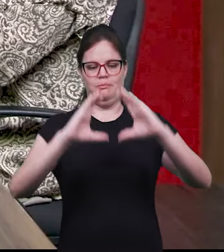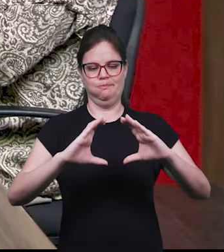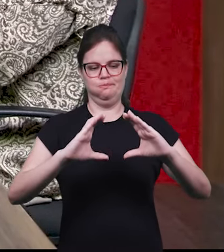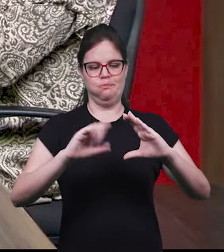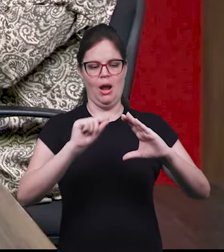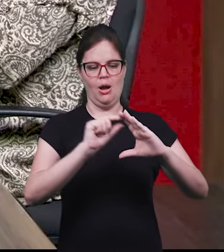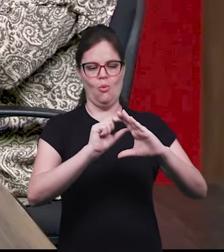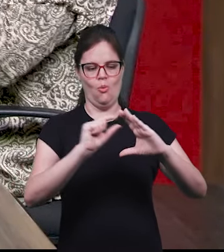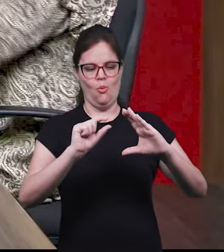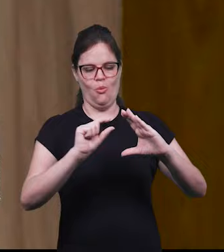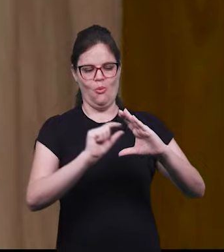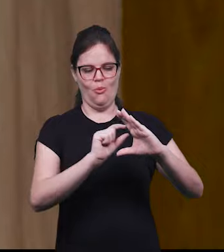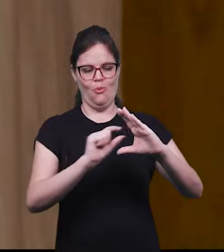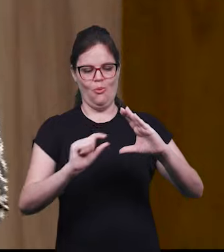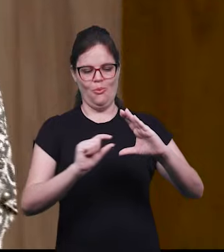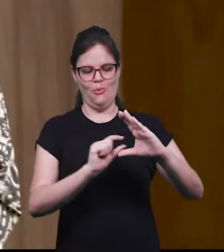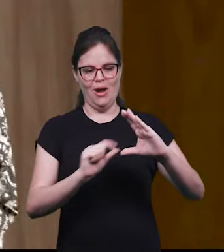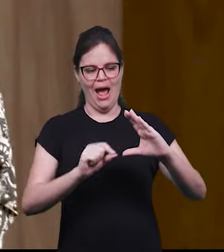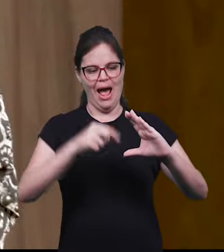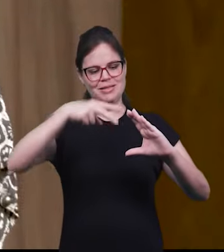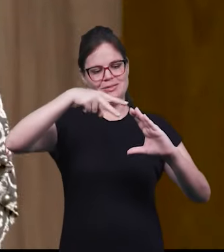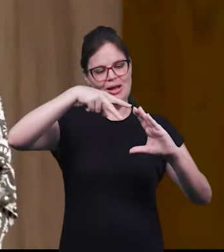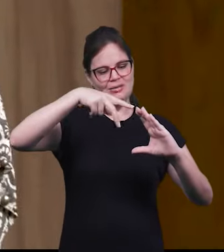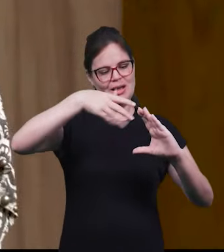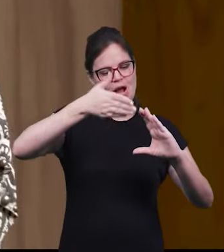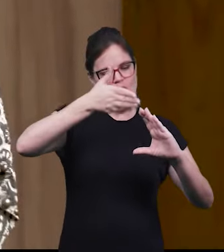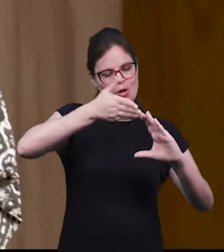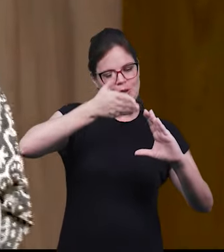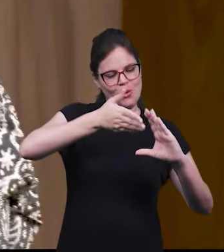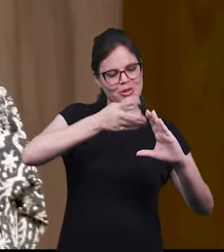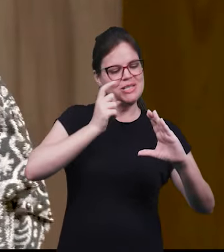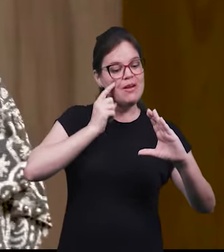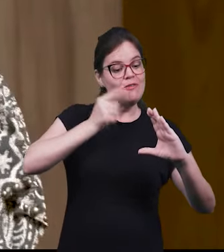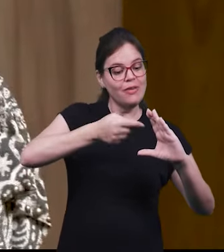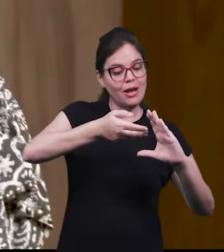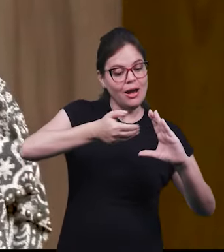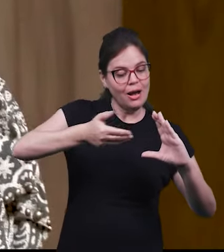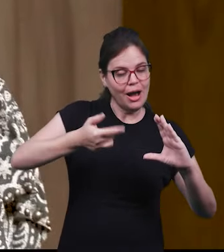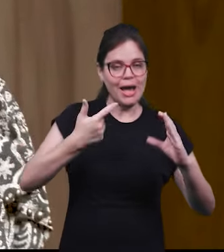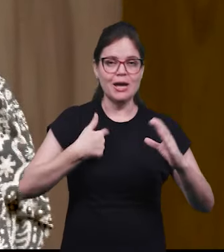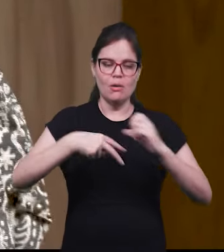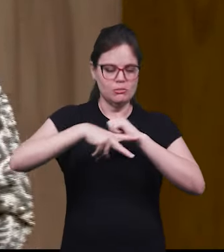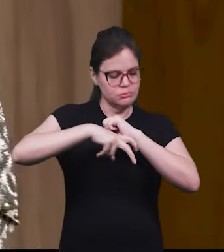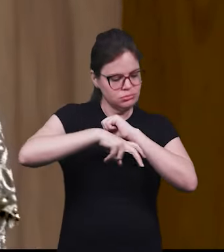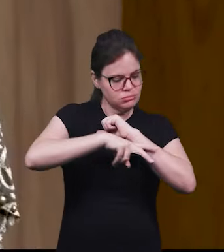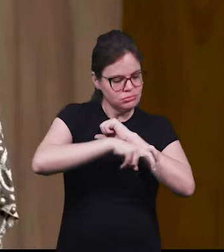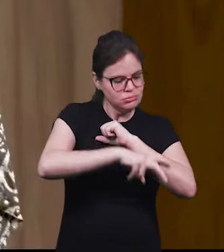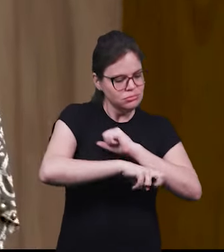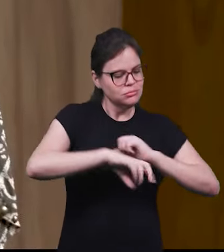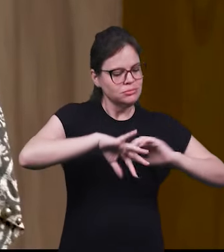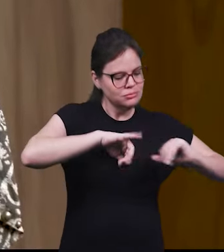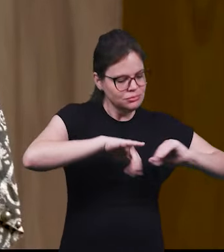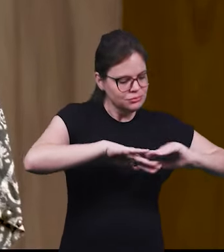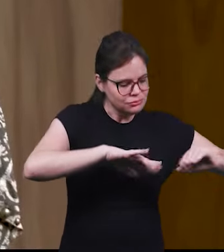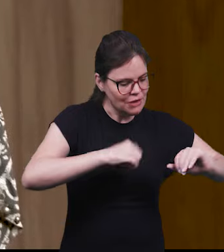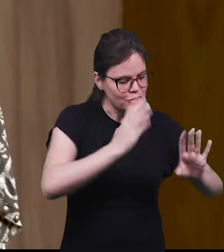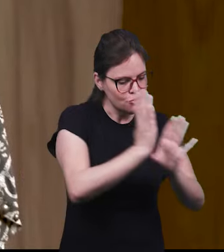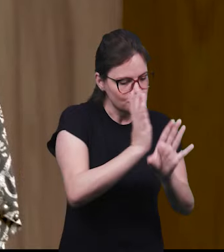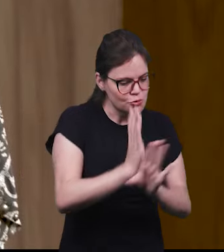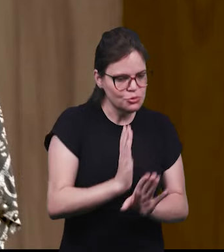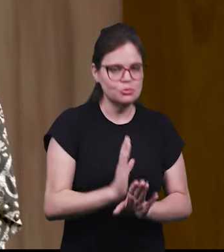Tem aqui um recheio aqui e outro aqui, são as camadas de história. Então, e aí o